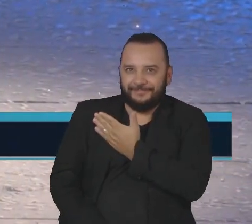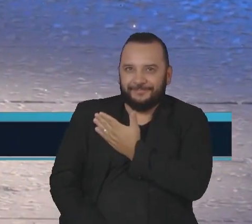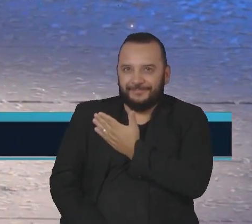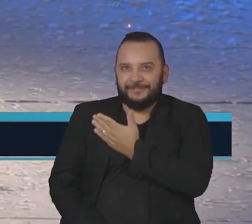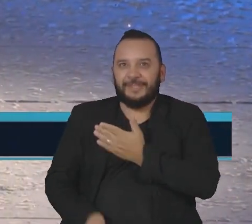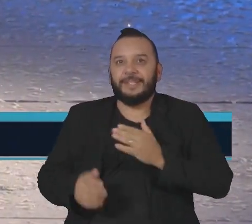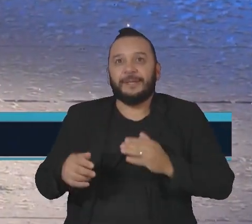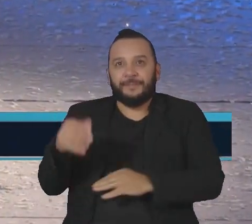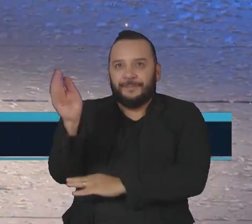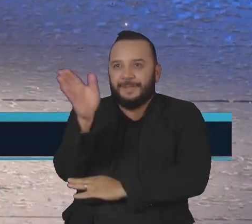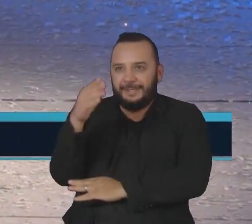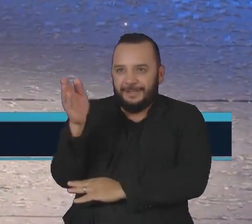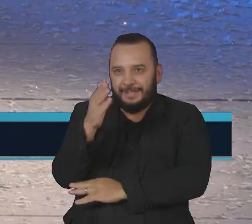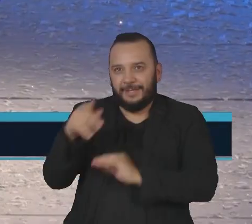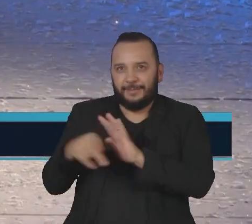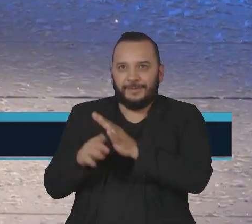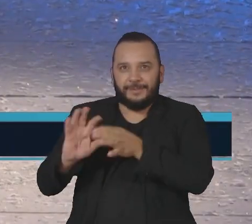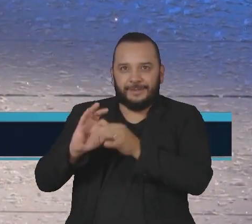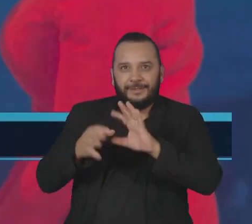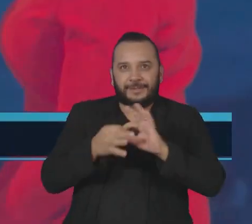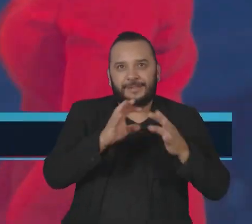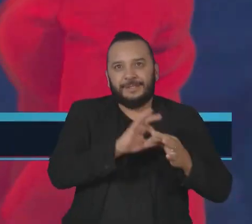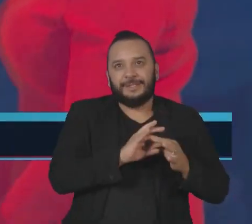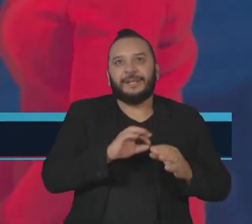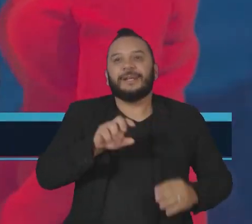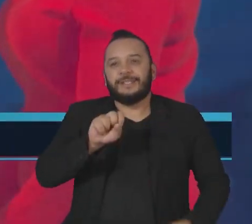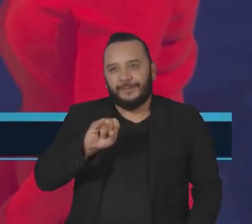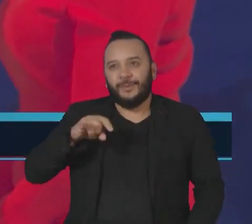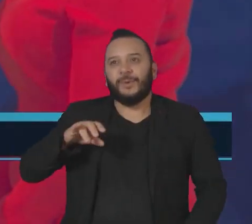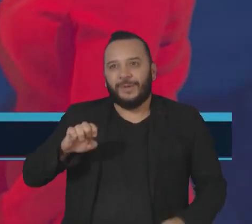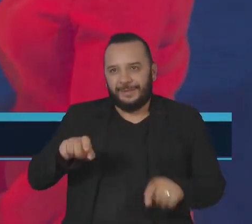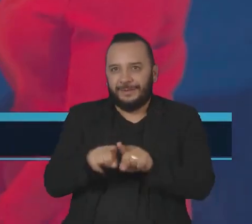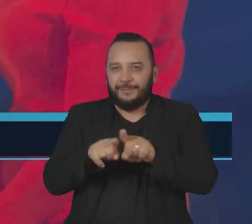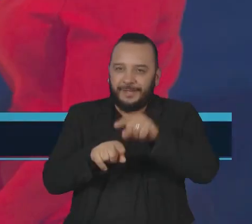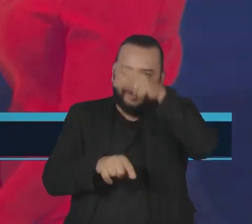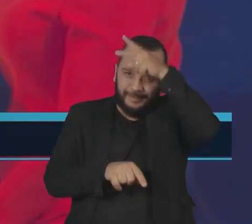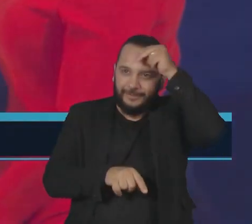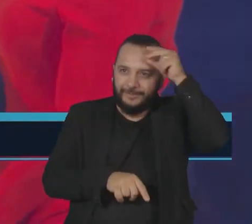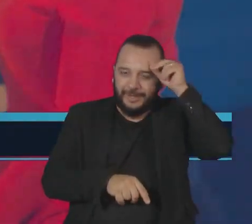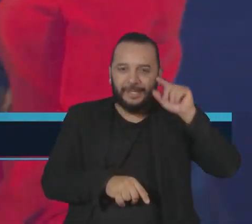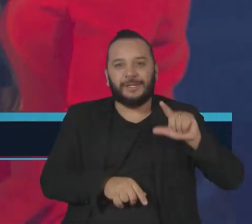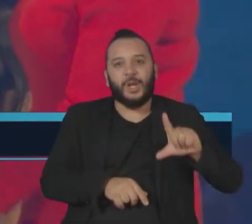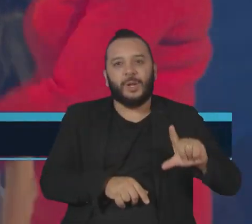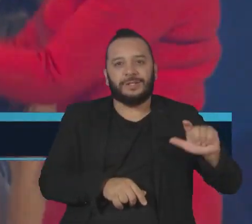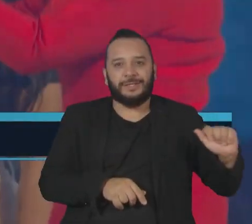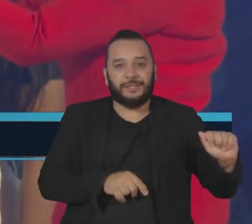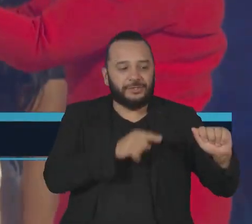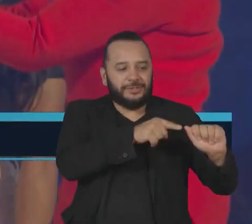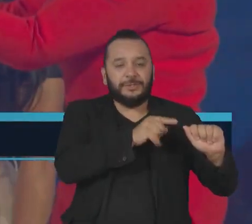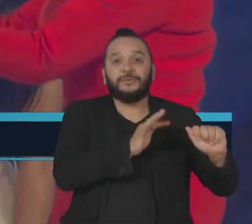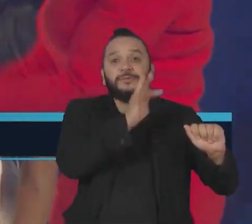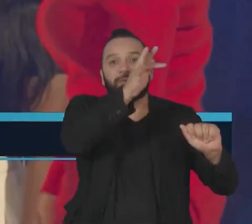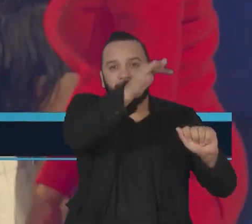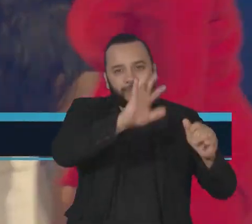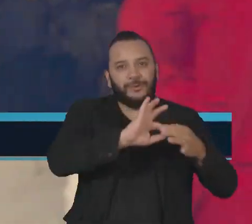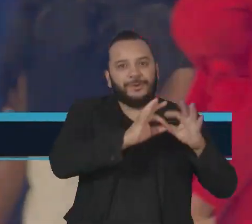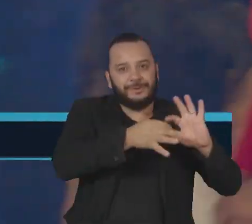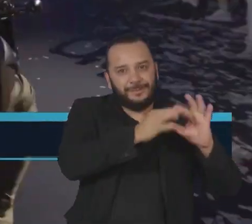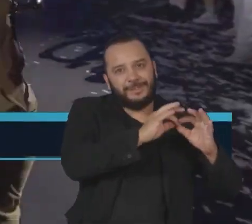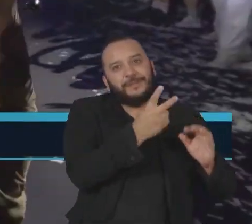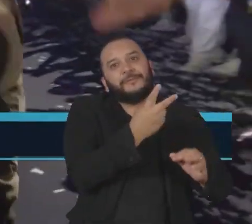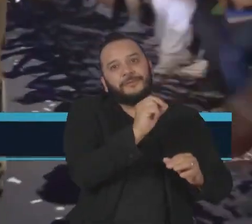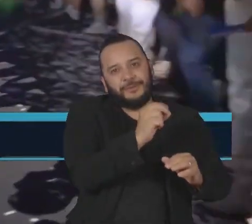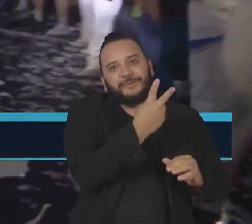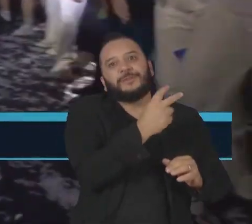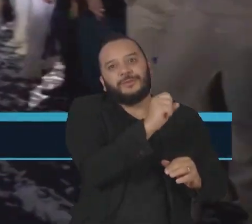Ele recebeu a bandeira olímpica da ginasta Simone Biles e da prefeita de Los Angeles, sede da próxima Olimpíada em 2028.